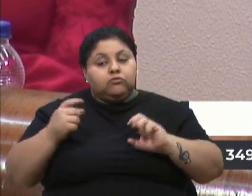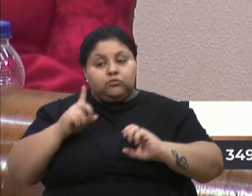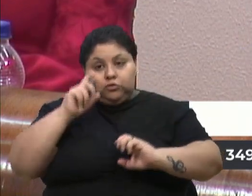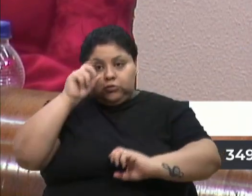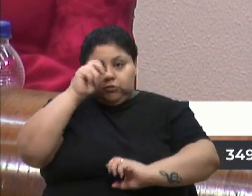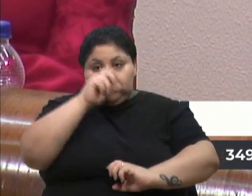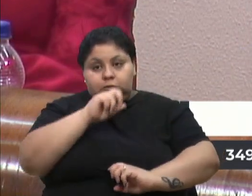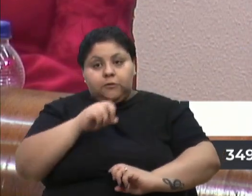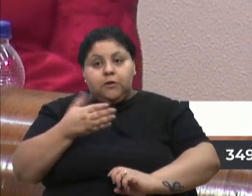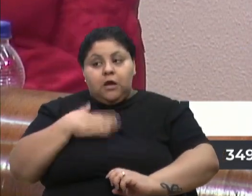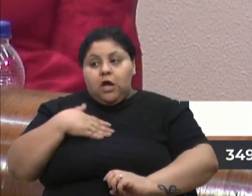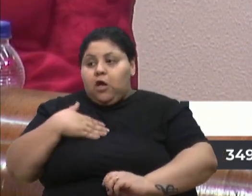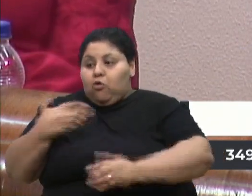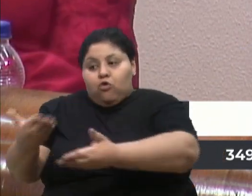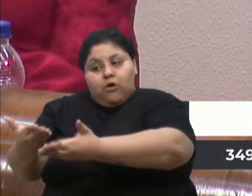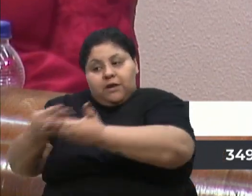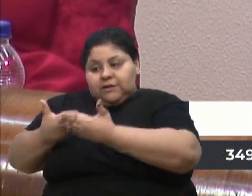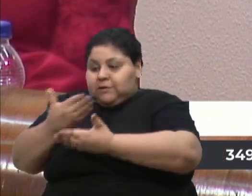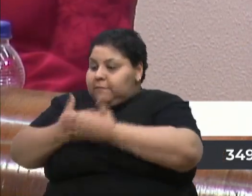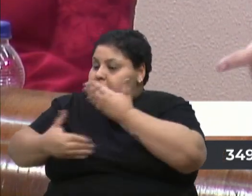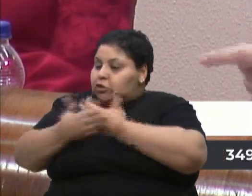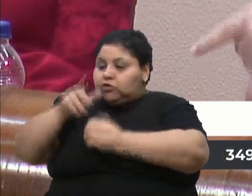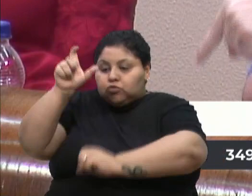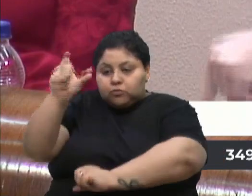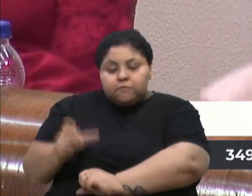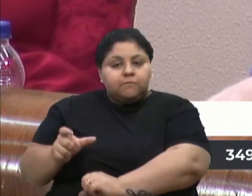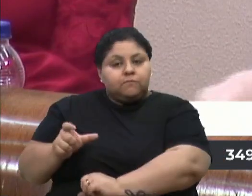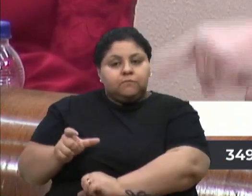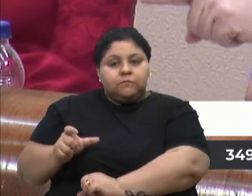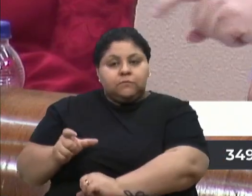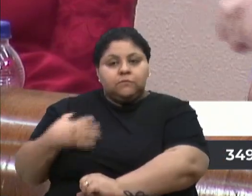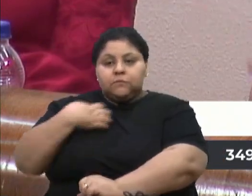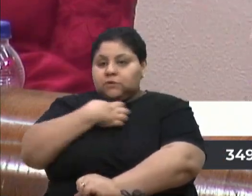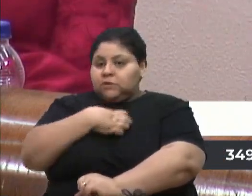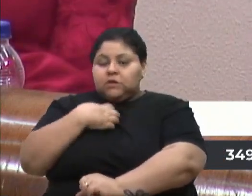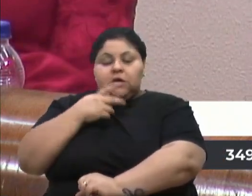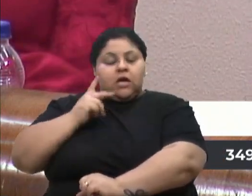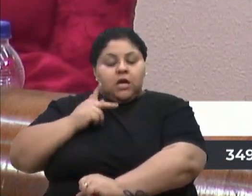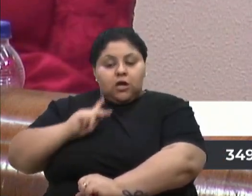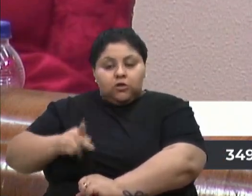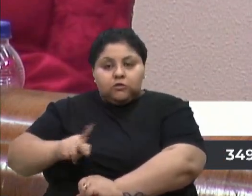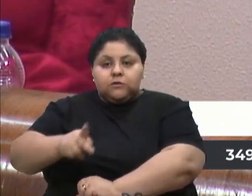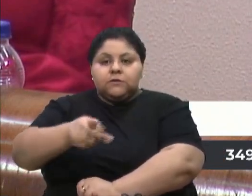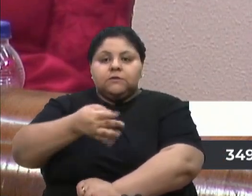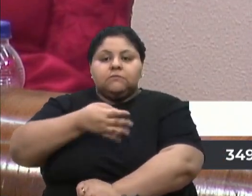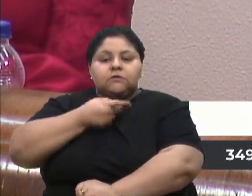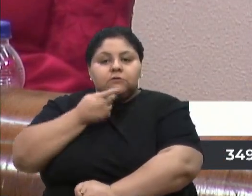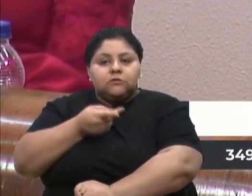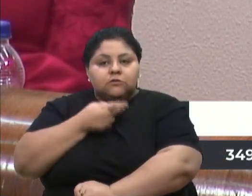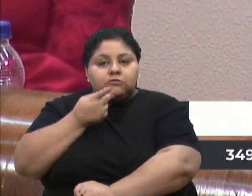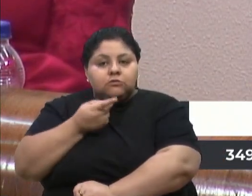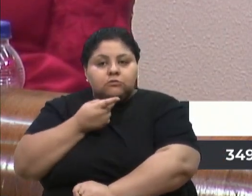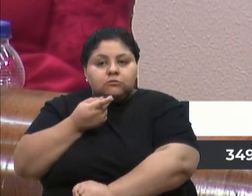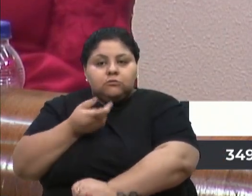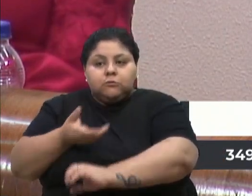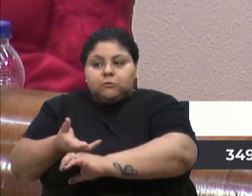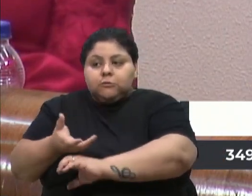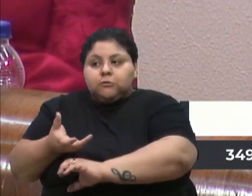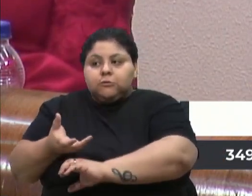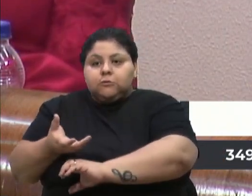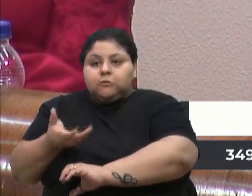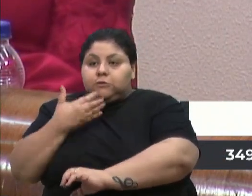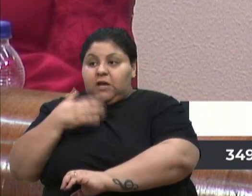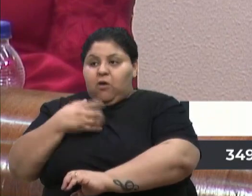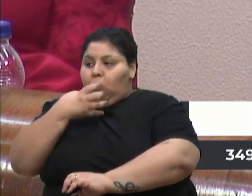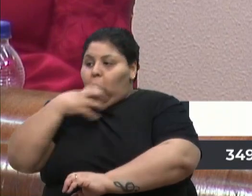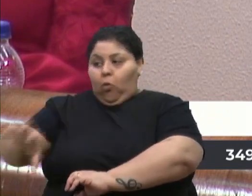né, todas as pessoas. Então, se for dessa forma, porque eu sempre me manifestei e sou totalmente contrário ao monopólio. E olha, eu vou